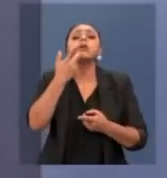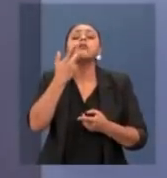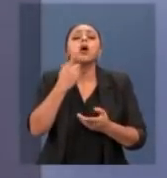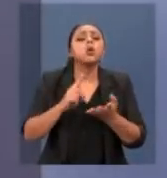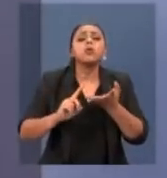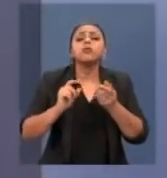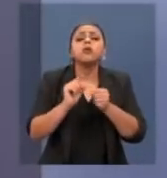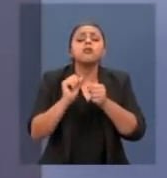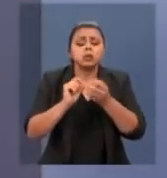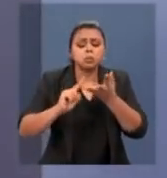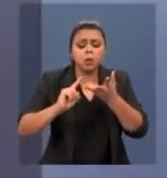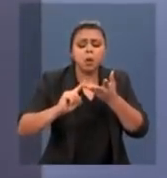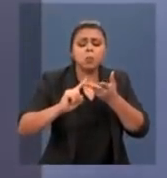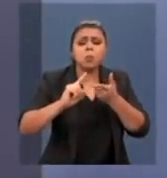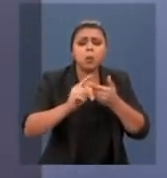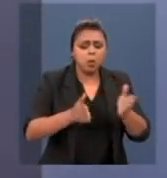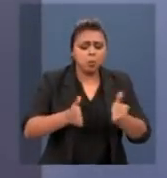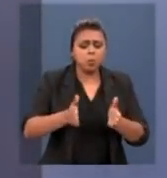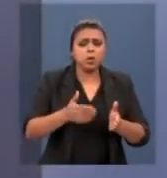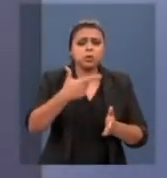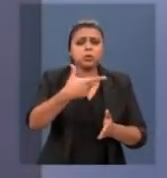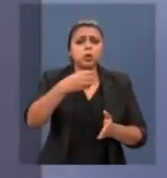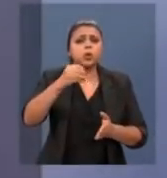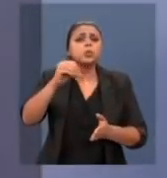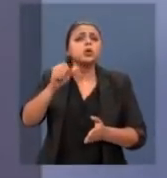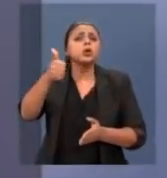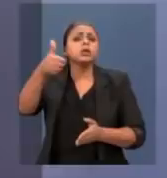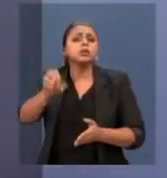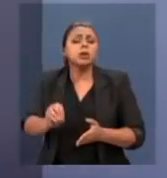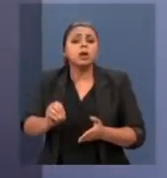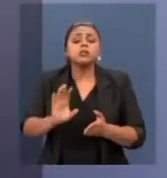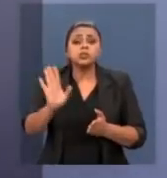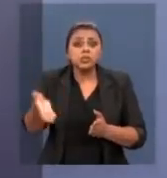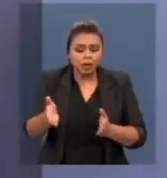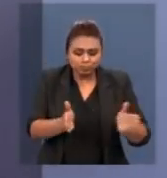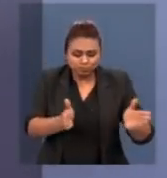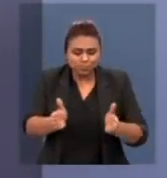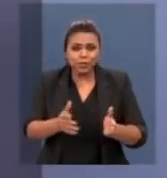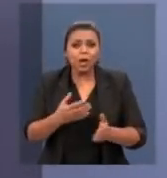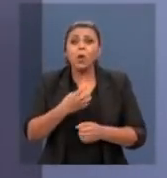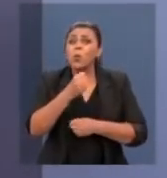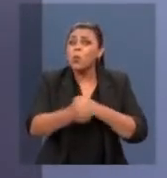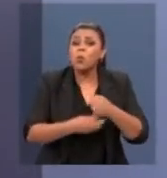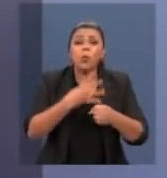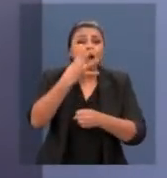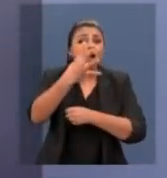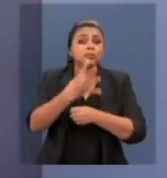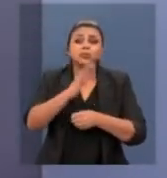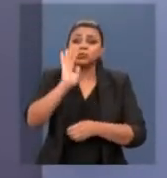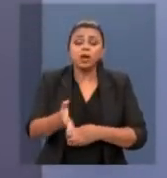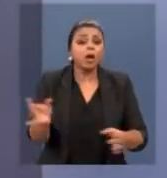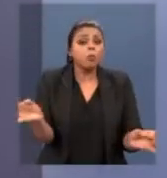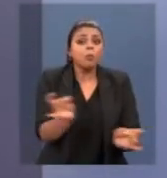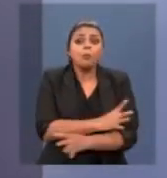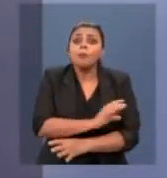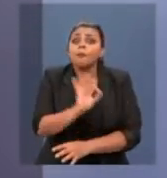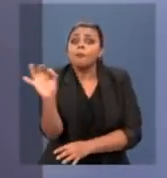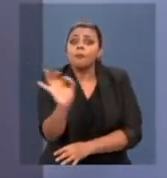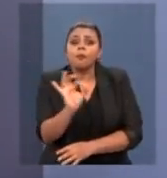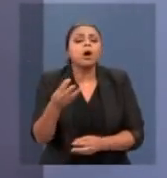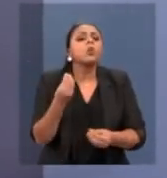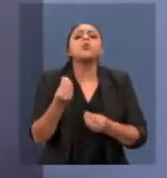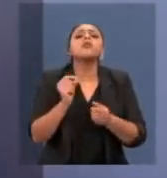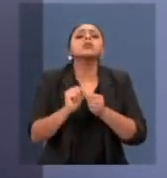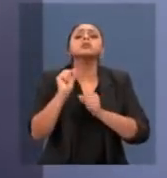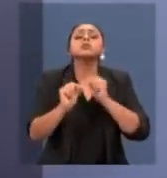tudo em 2010 passaram se quatro anos e ele vai fazer tudo de novo que aconteceu de lá pra cá